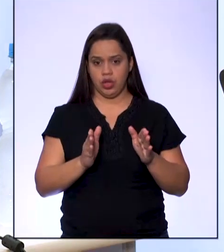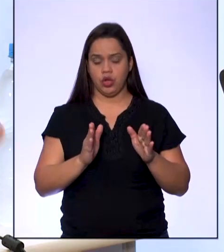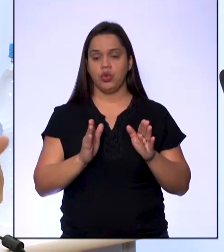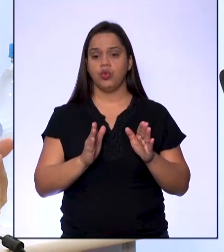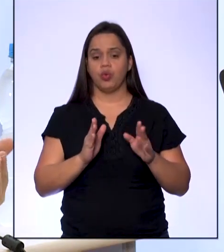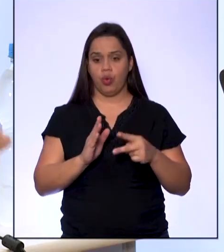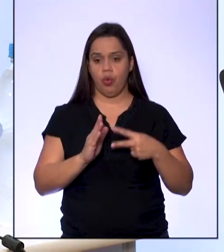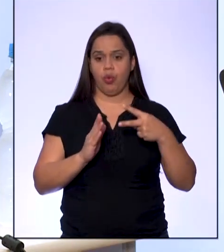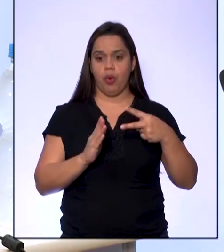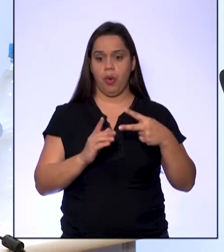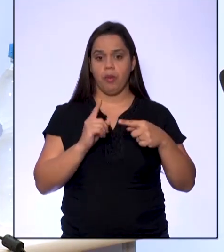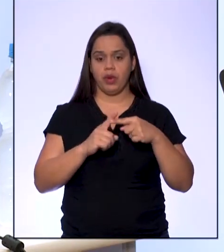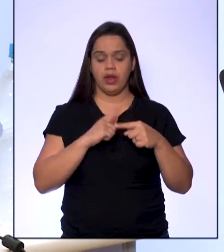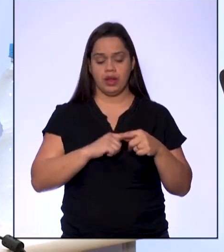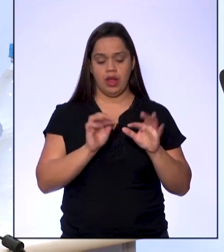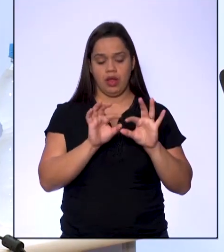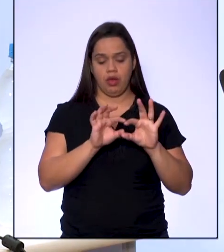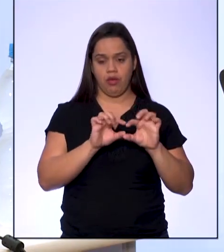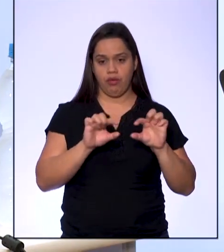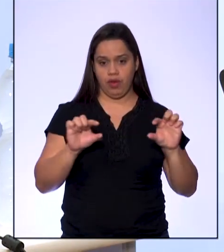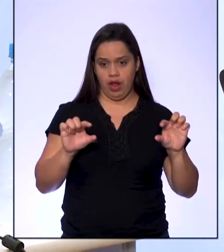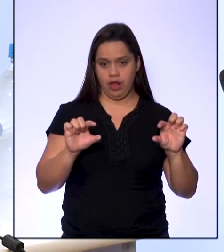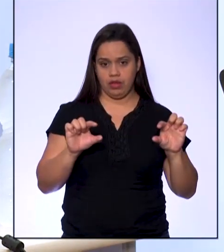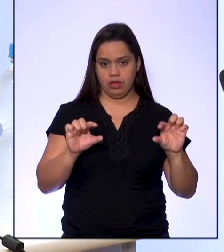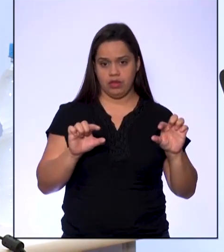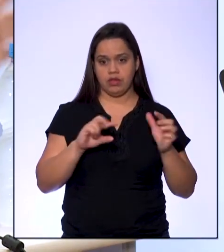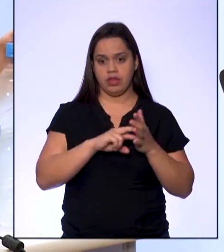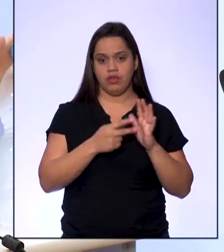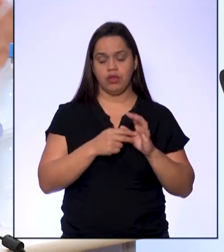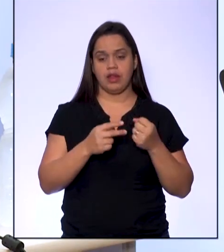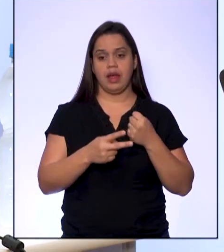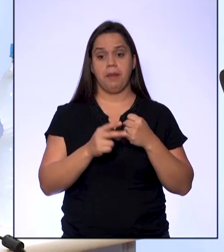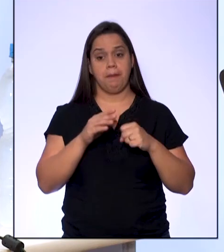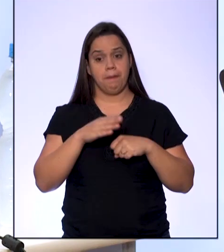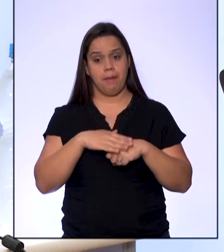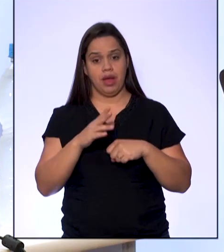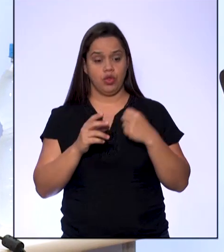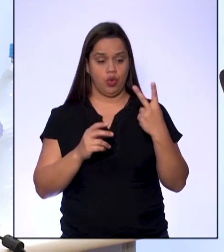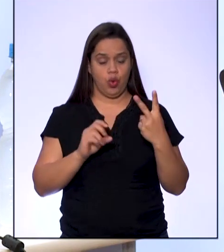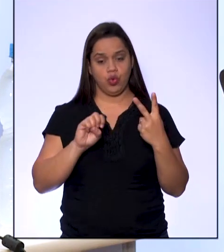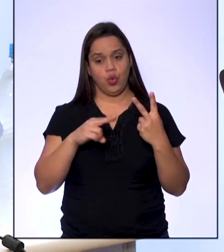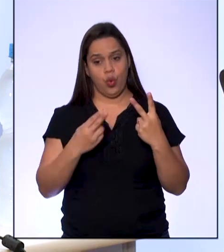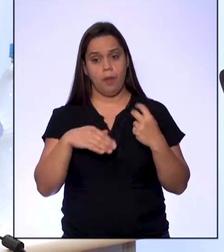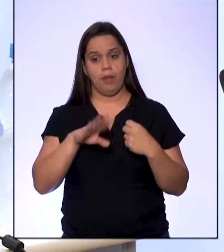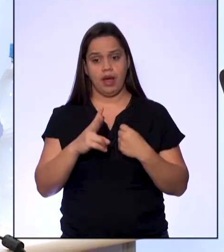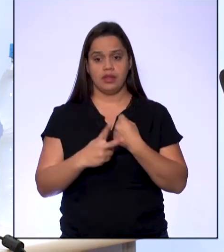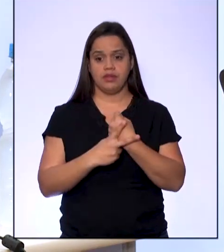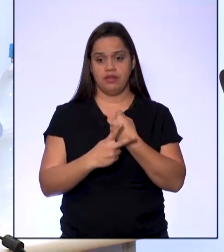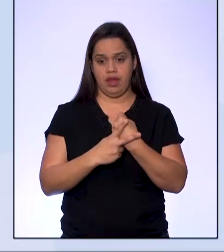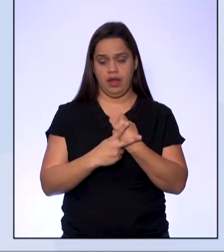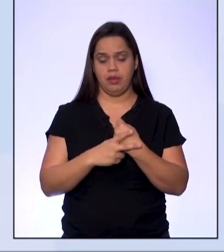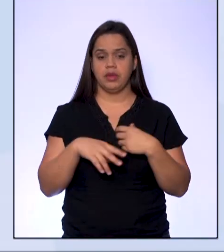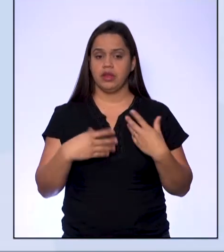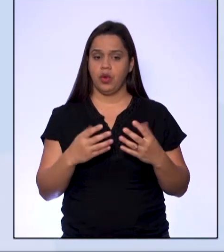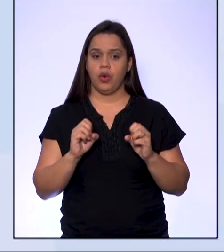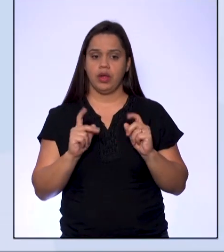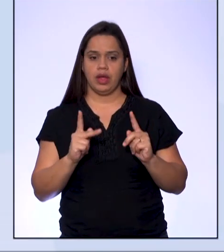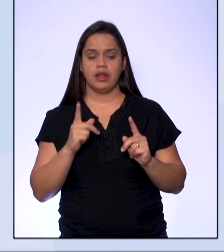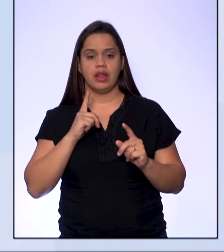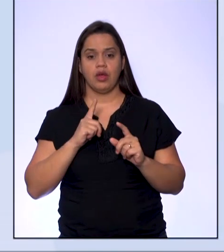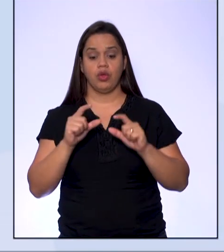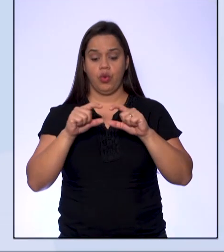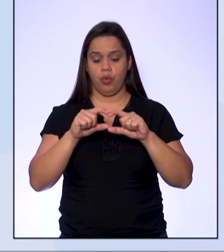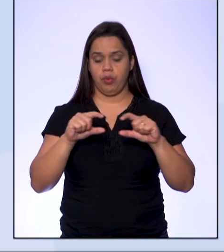mais orações. Quando eu falo em orações, 2 ou mais verbos. Sim. Muito bem. Então, neste caso aqui, eu tenho um